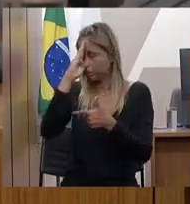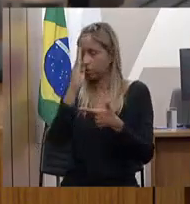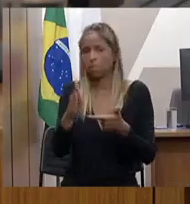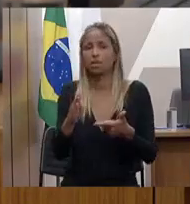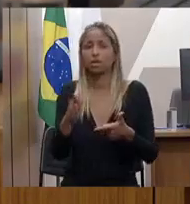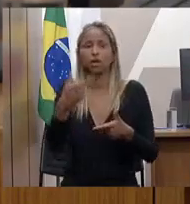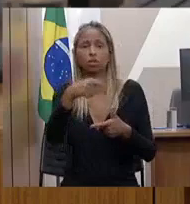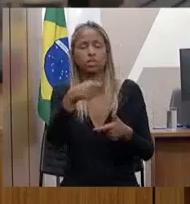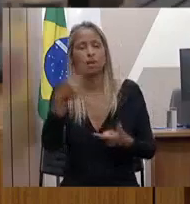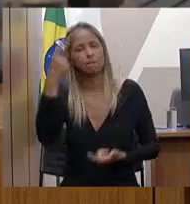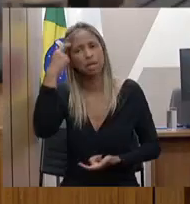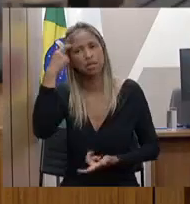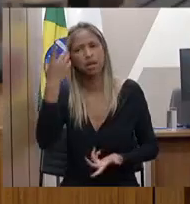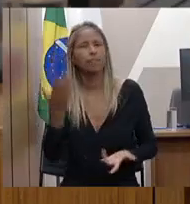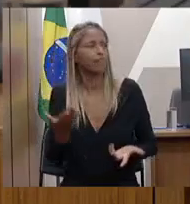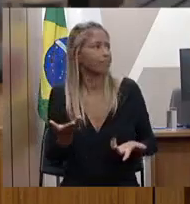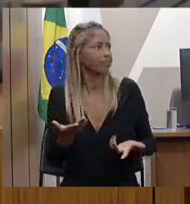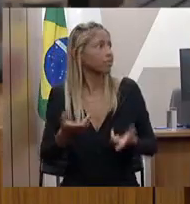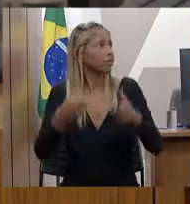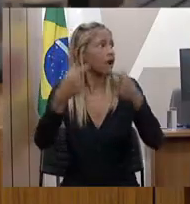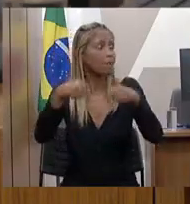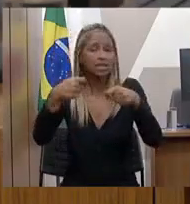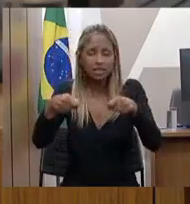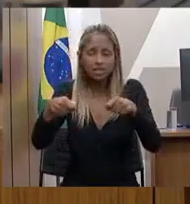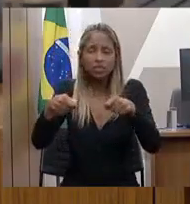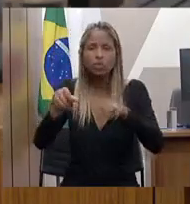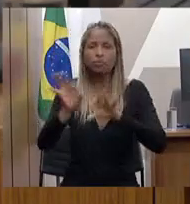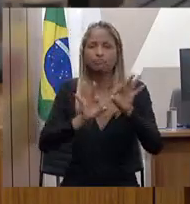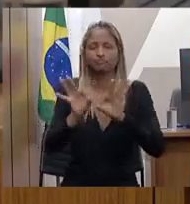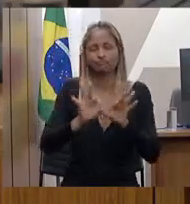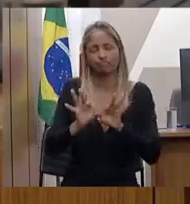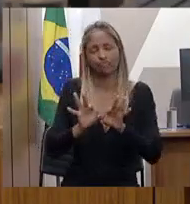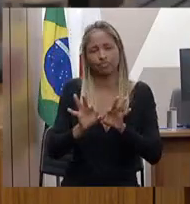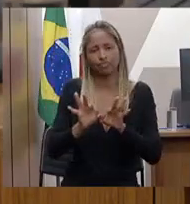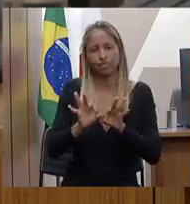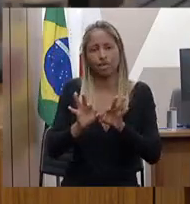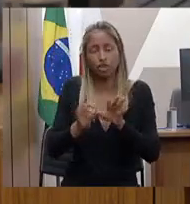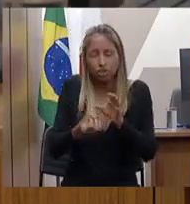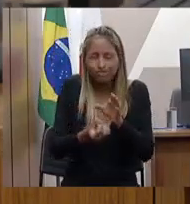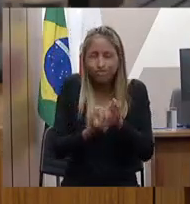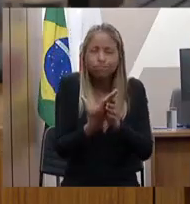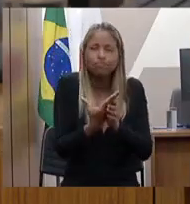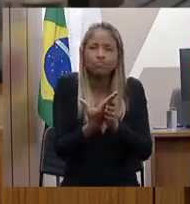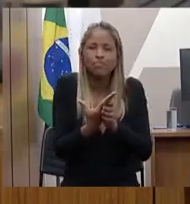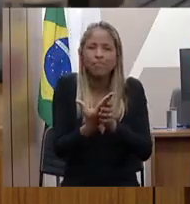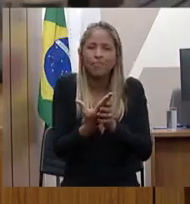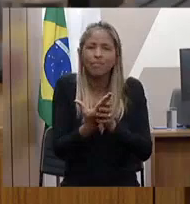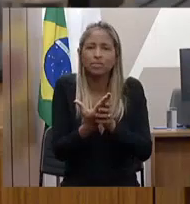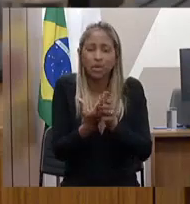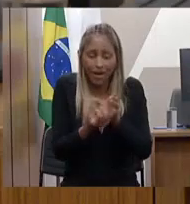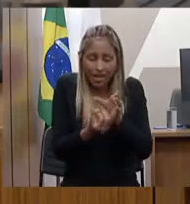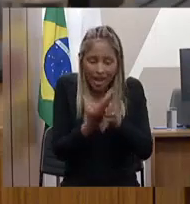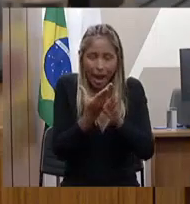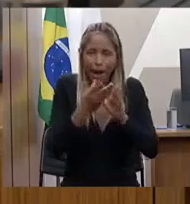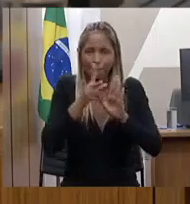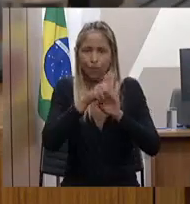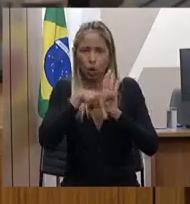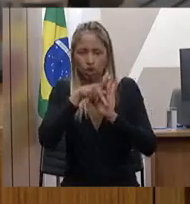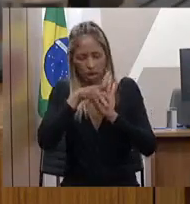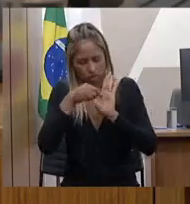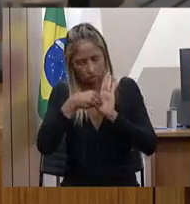que a gente precisa pensar é preciso a gente criar forma e criar e é criar projetos